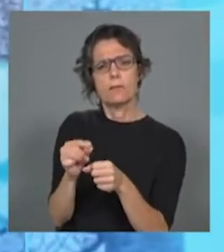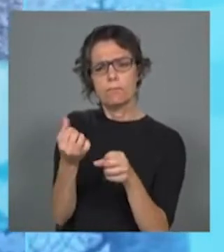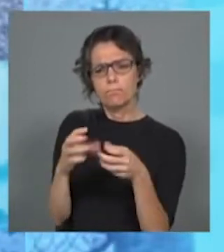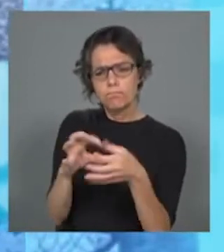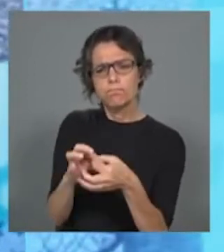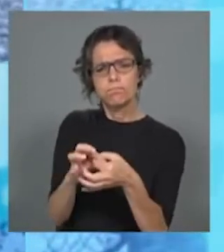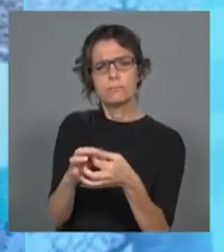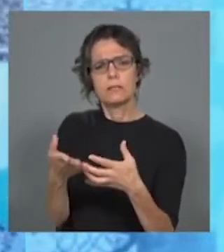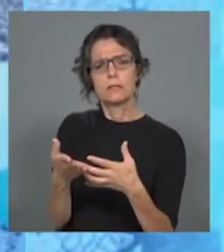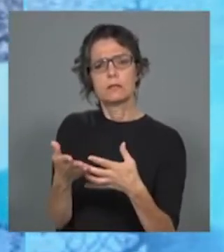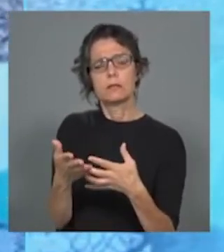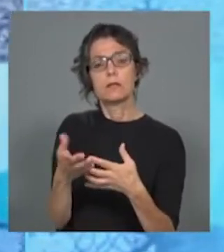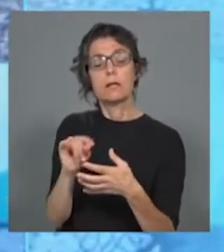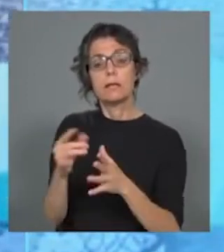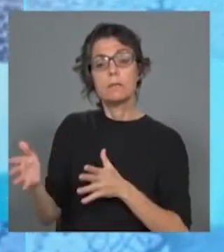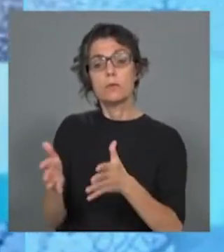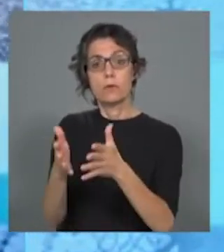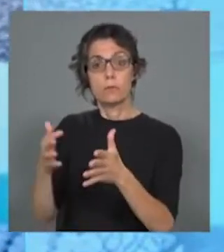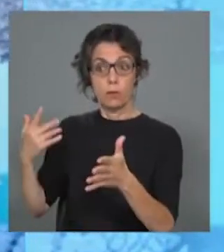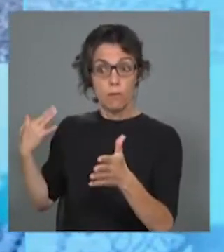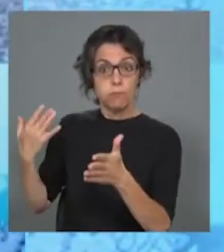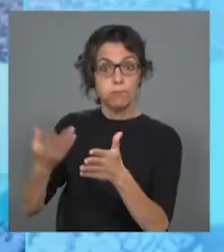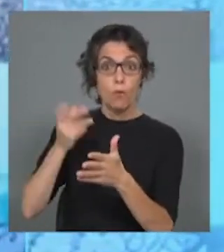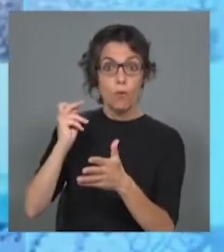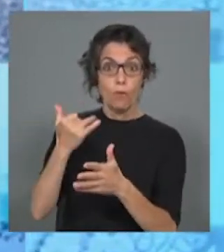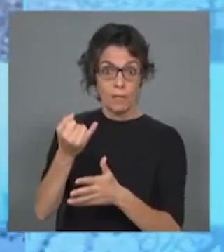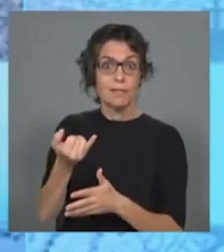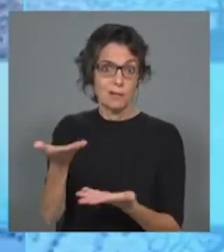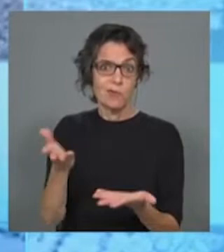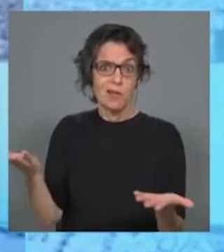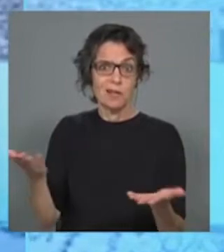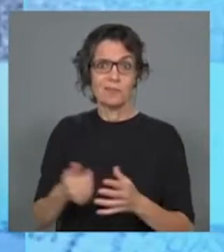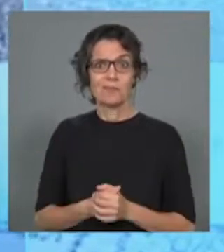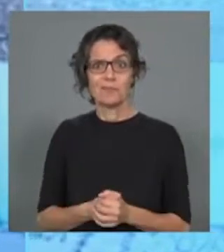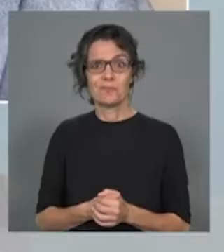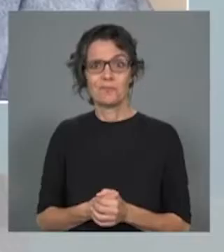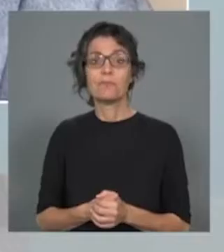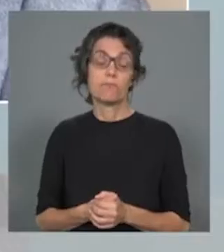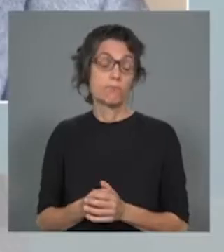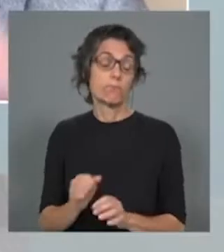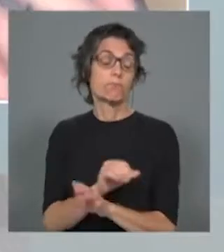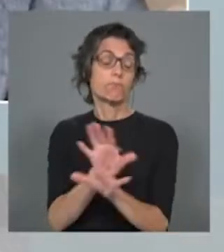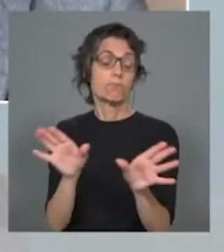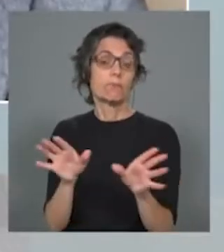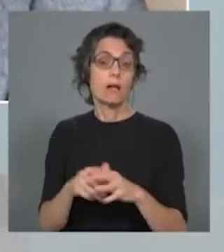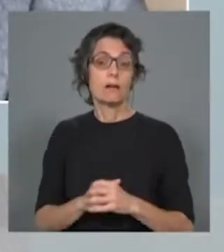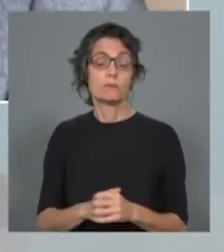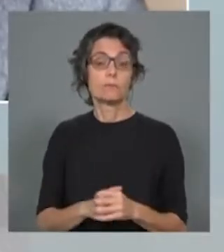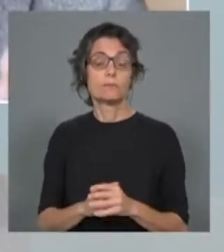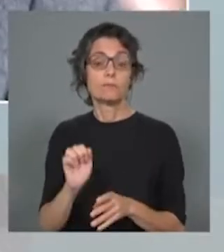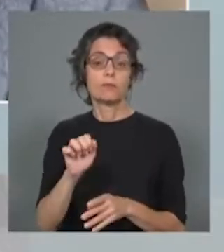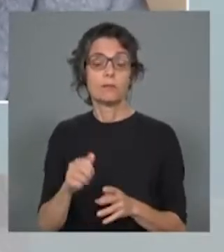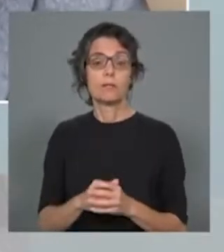comum e de um caminho que se tem feito ao longo destes 25 anos. Sem dúvida, sem dúvida. E